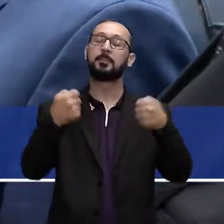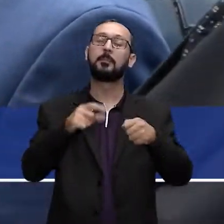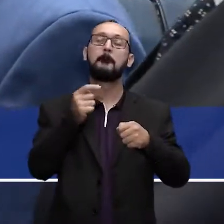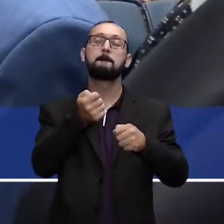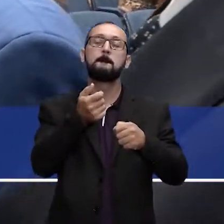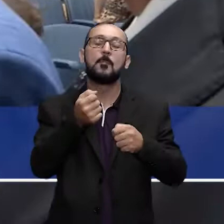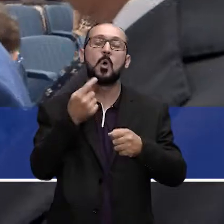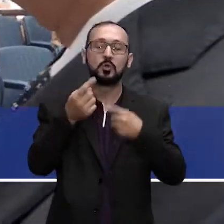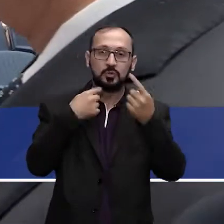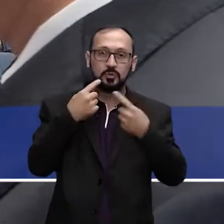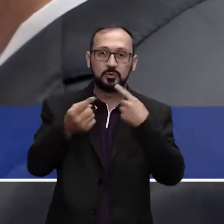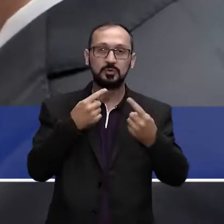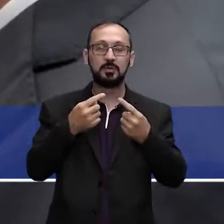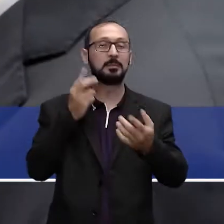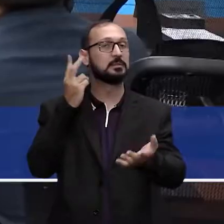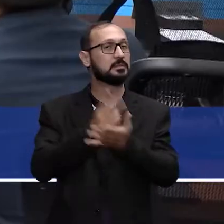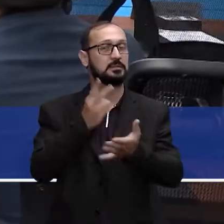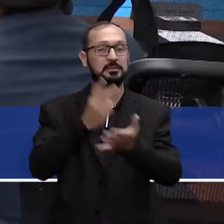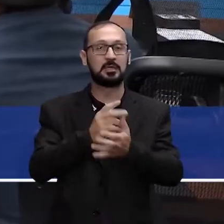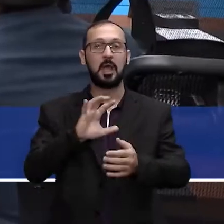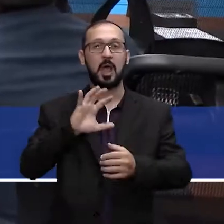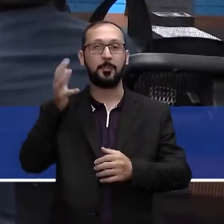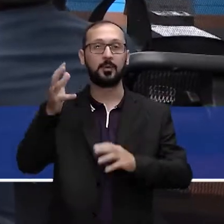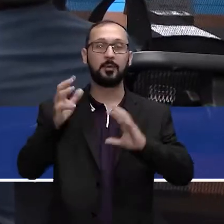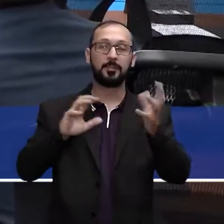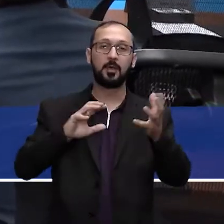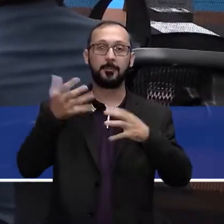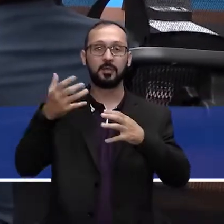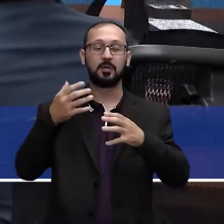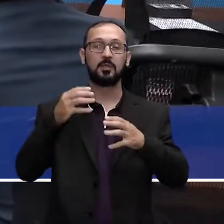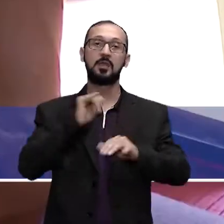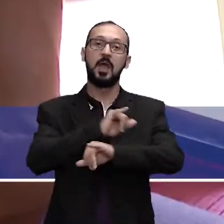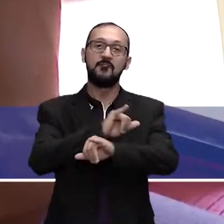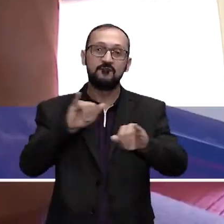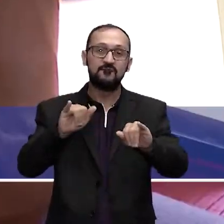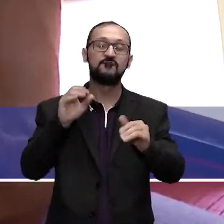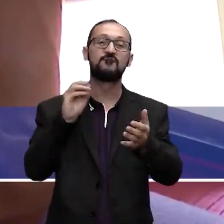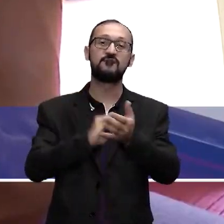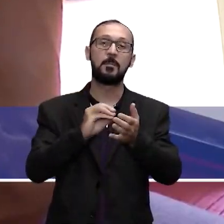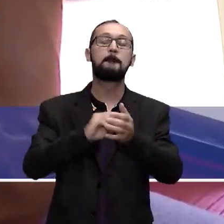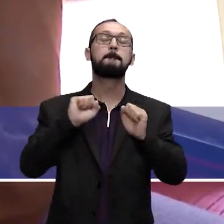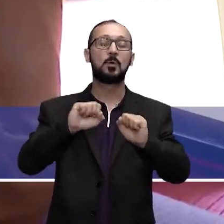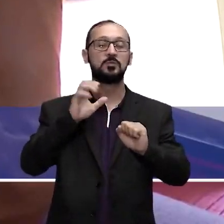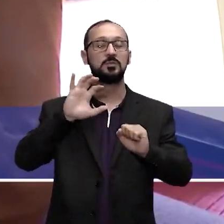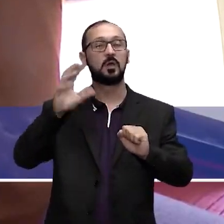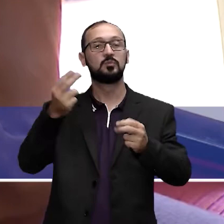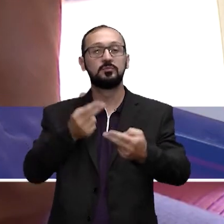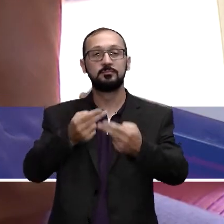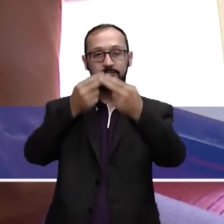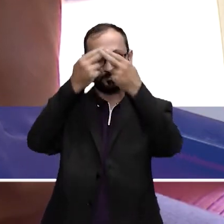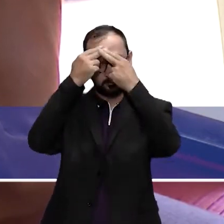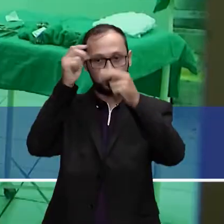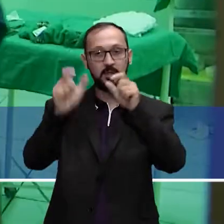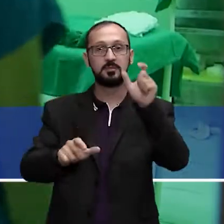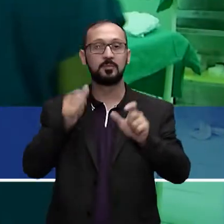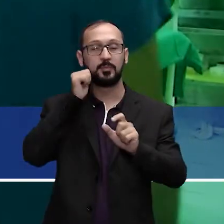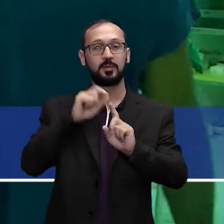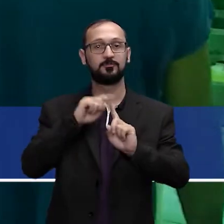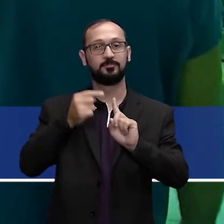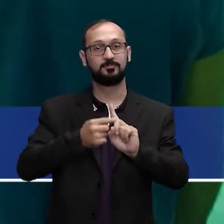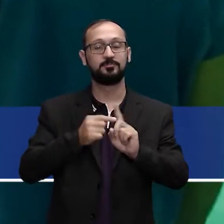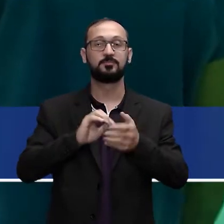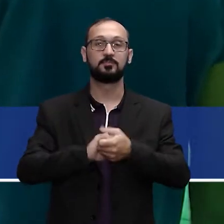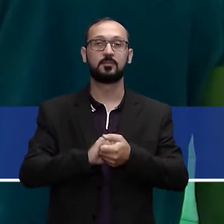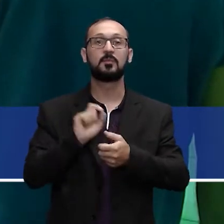pouco abordado, mas muito recorrente, e a falta de informação pode resultar em traumas irreversíveis a